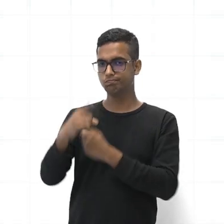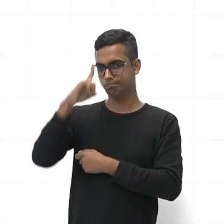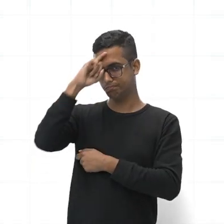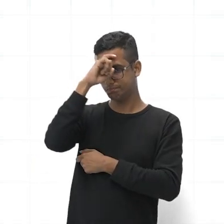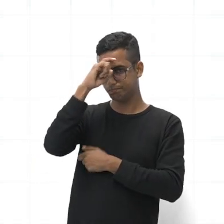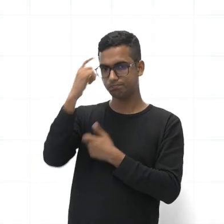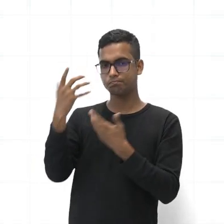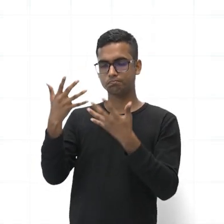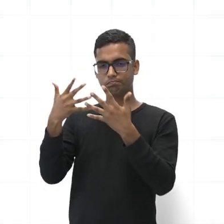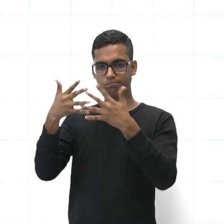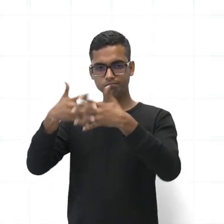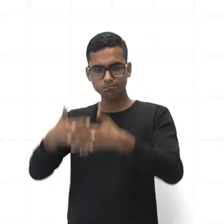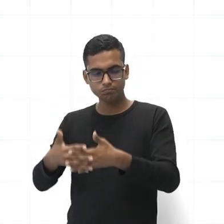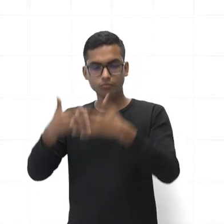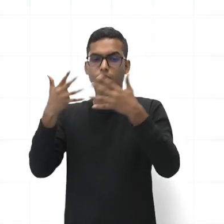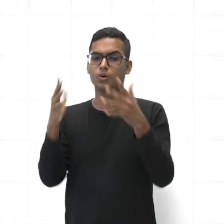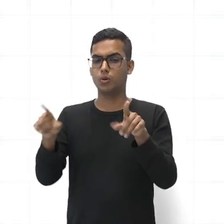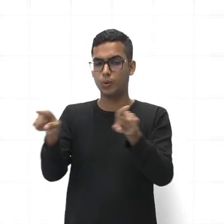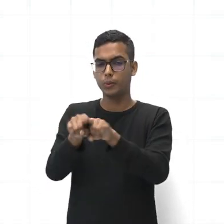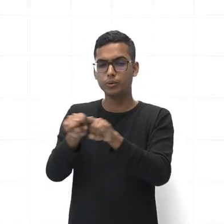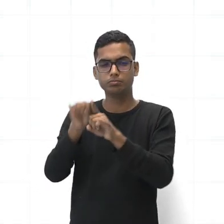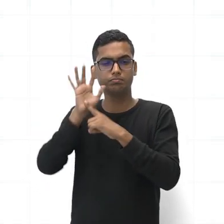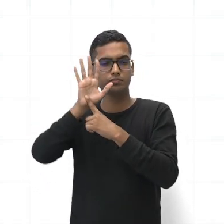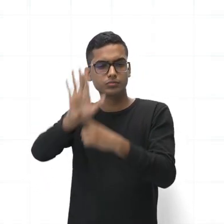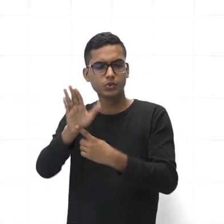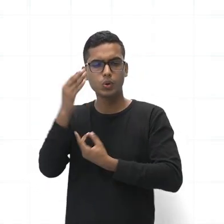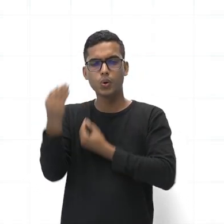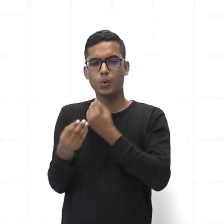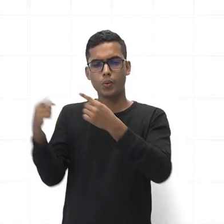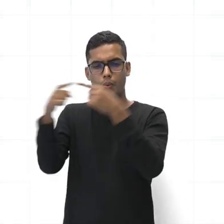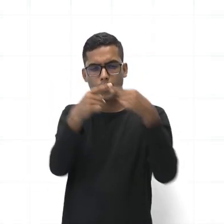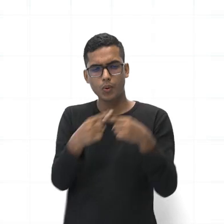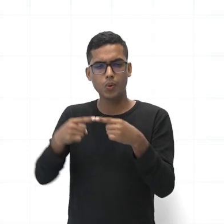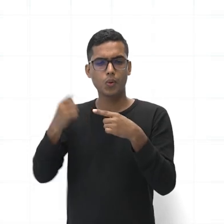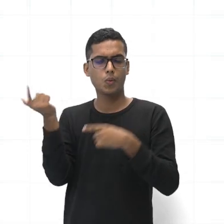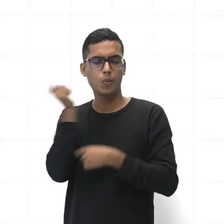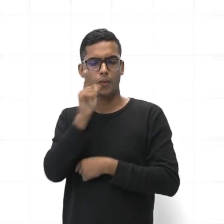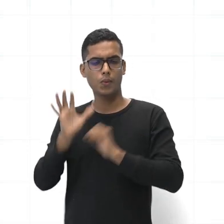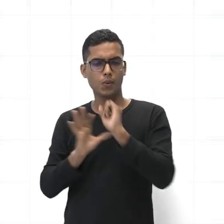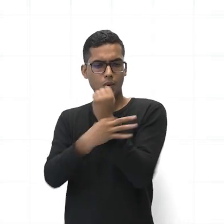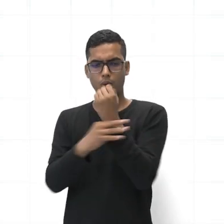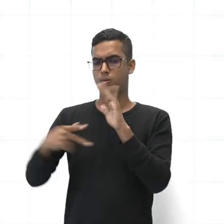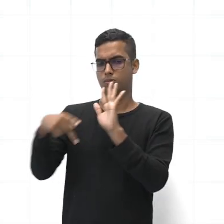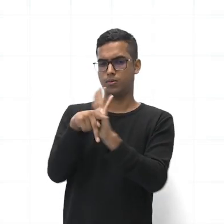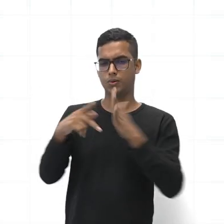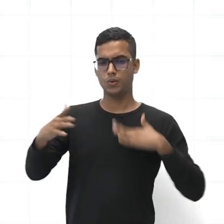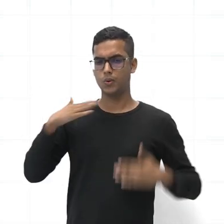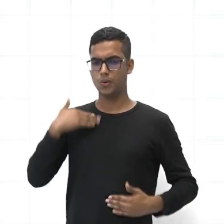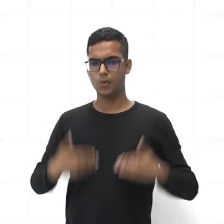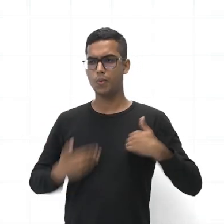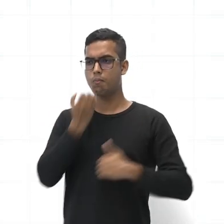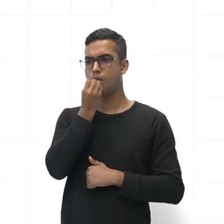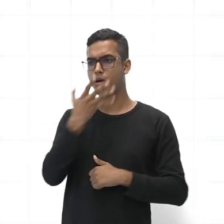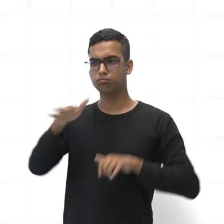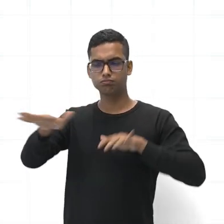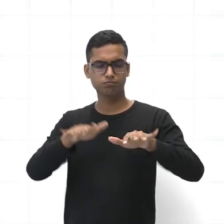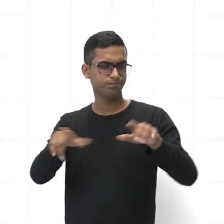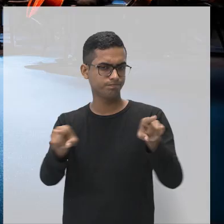sistemas se integram e se coordenam para garantir a fluidez e a precisão desses